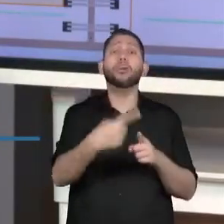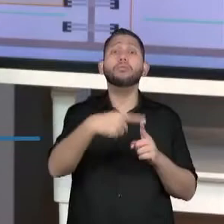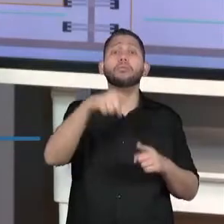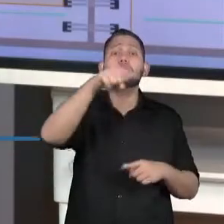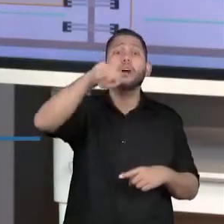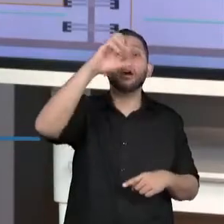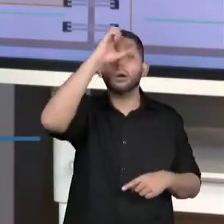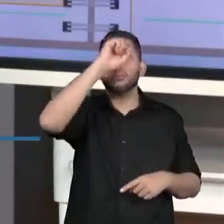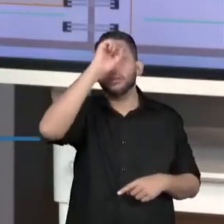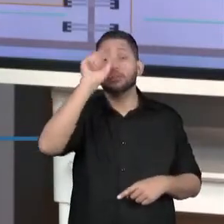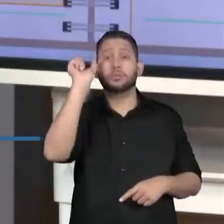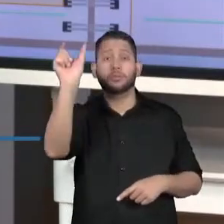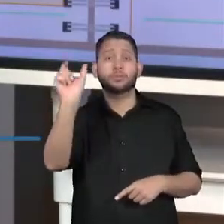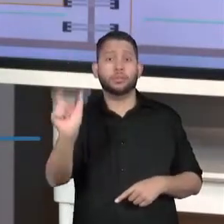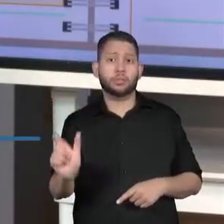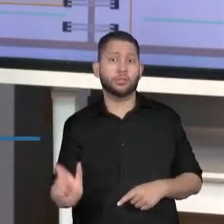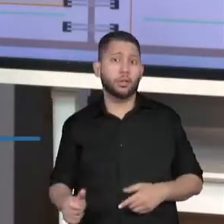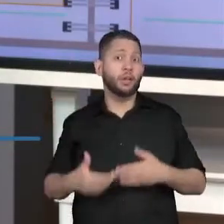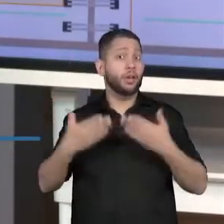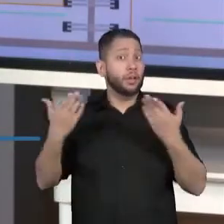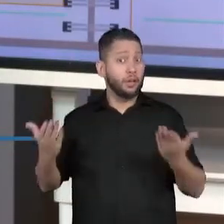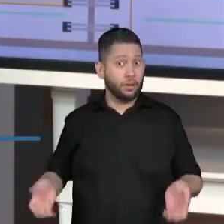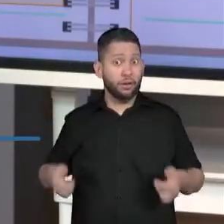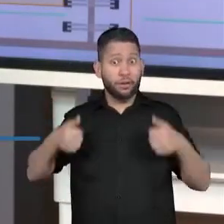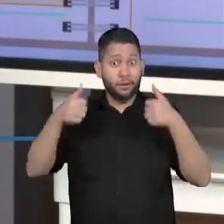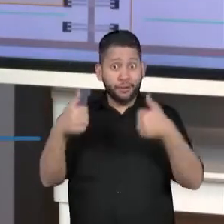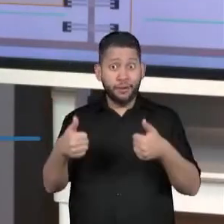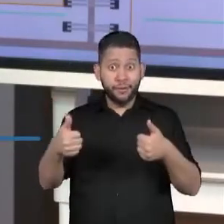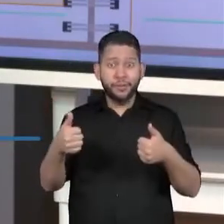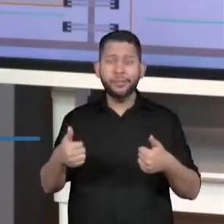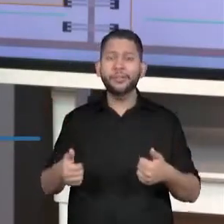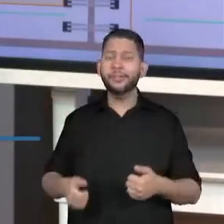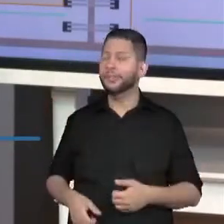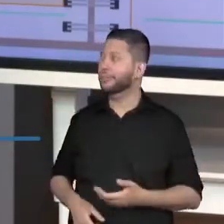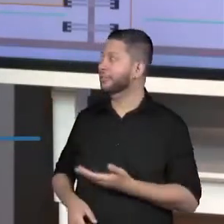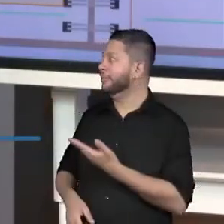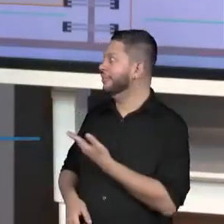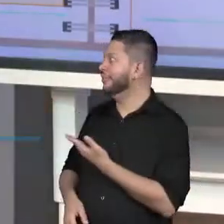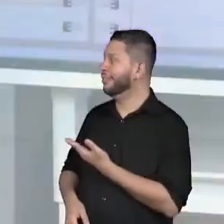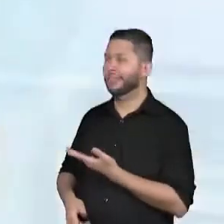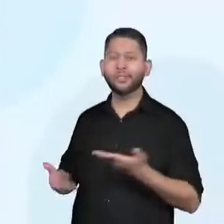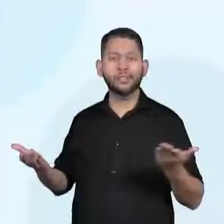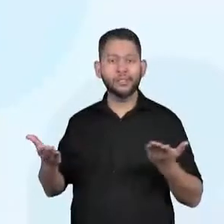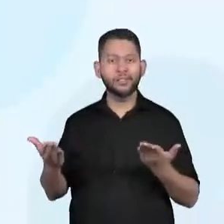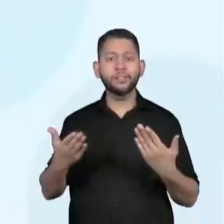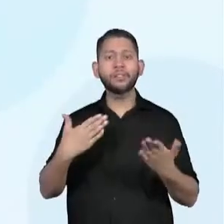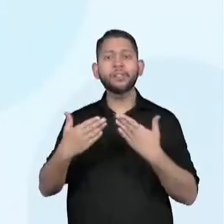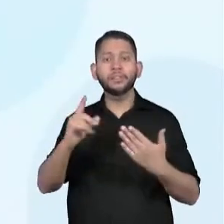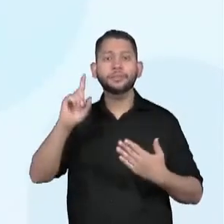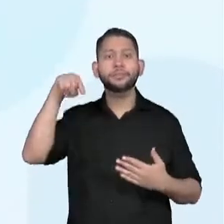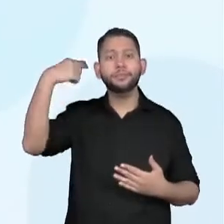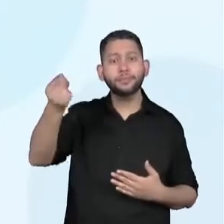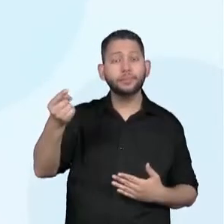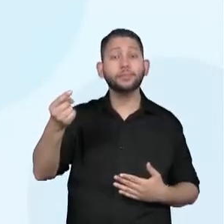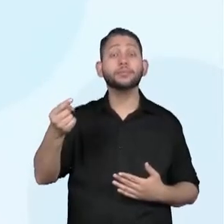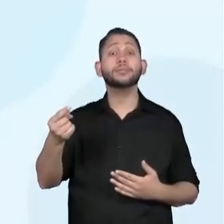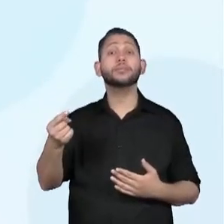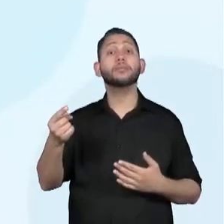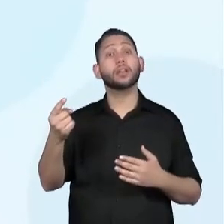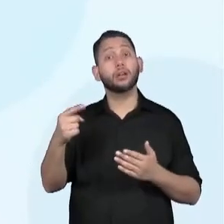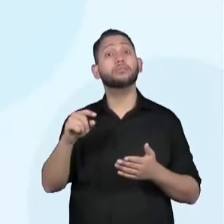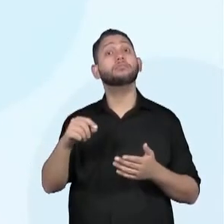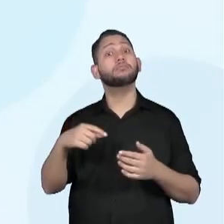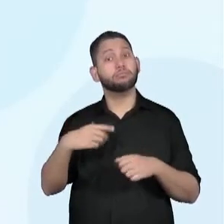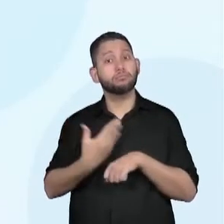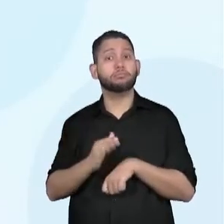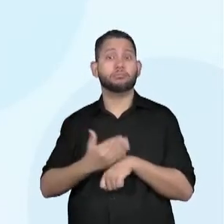dentro, ele vai transbordar de um montão de vocabulário que vocês vão ter. Para o momento da interação, eu também preparei algumas atividades para a gente.